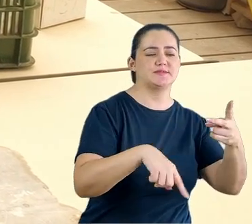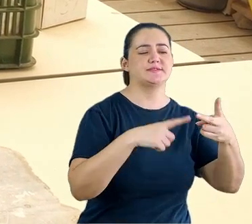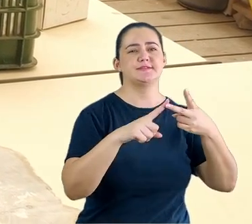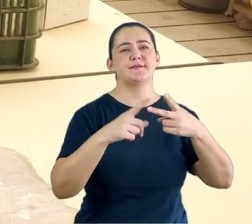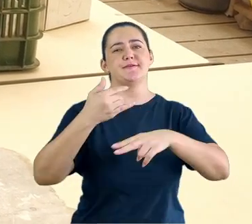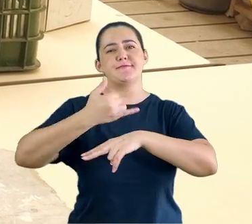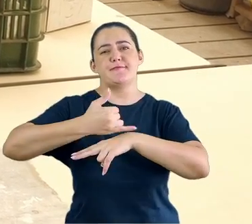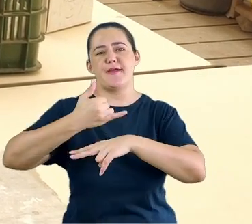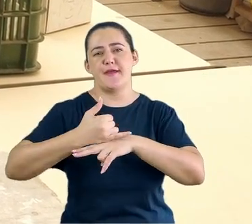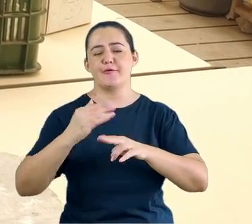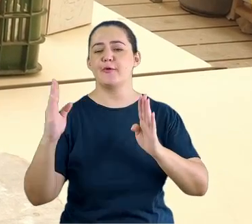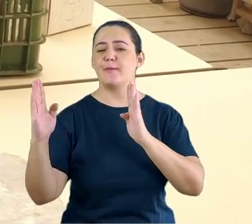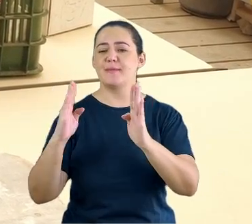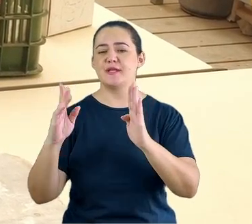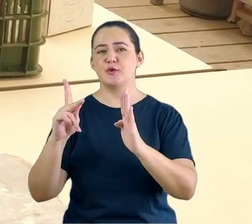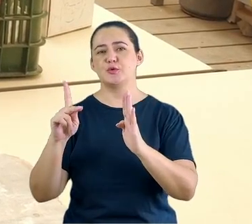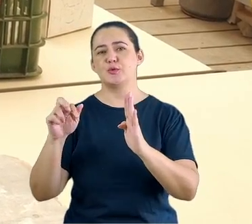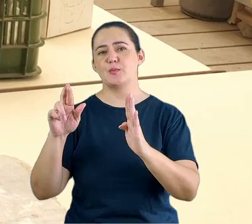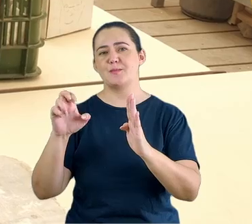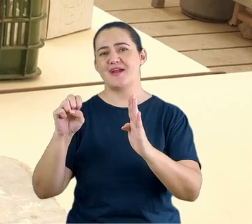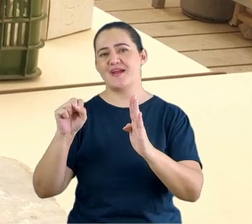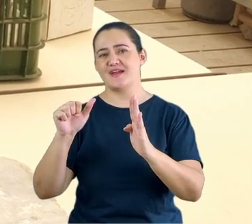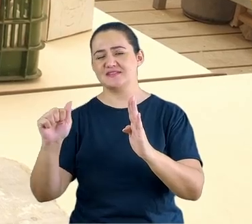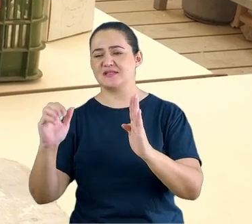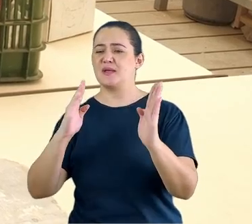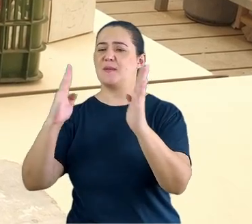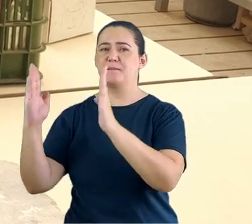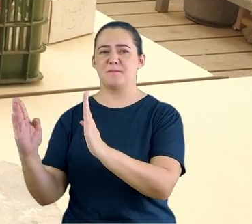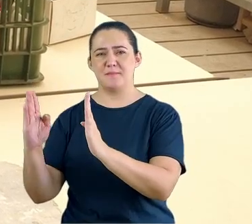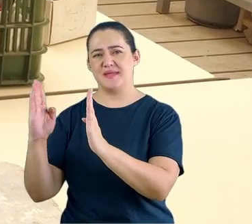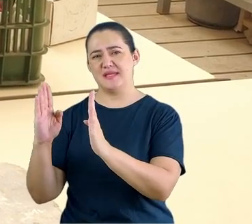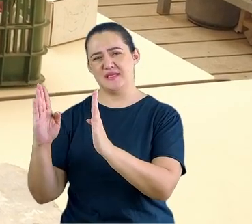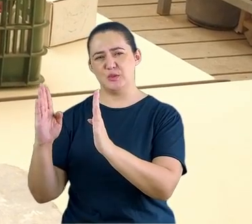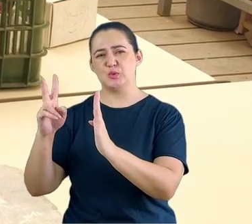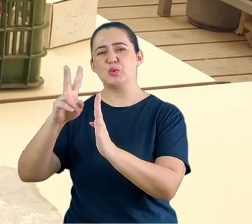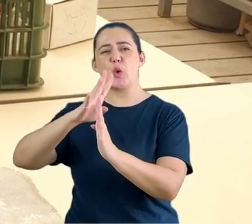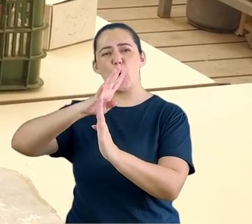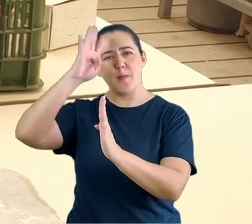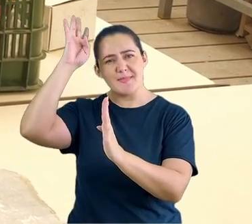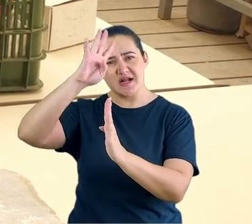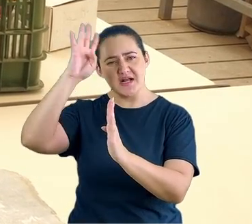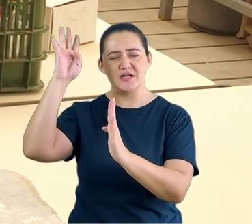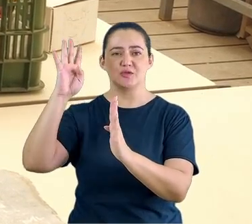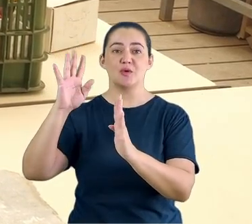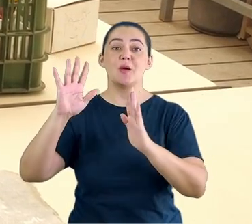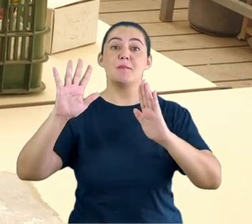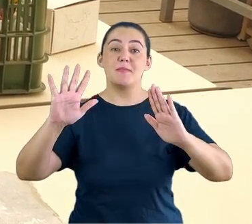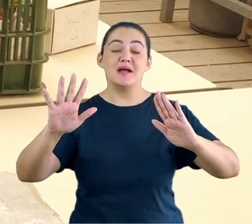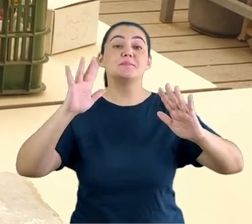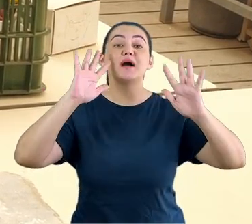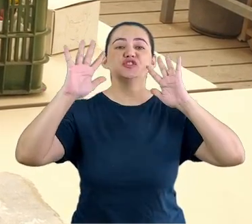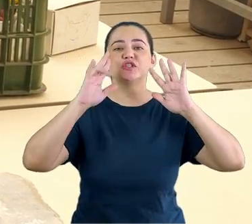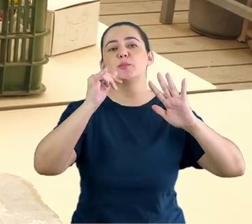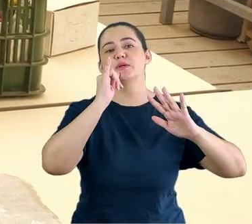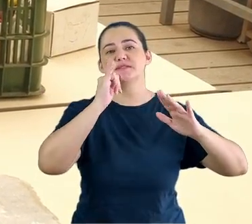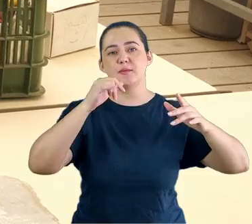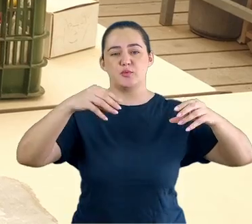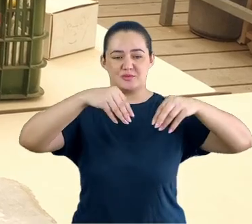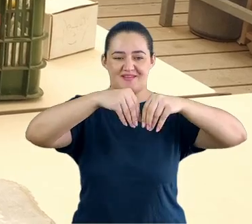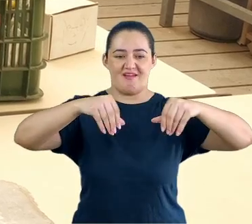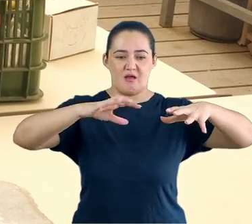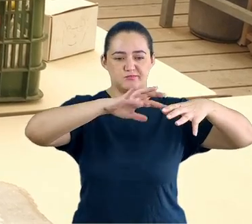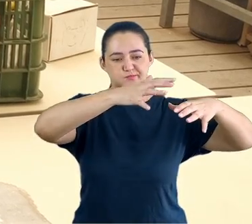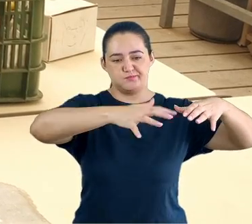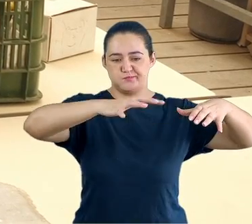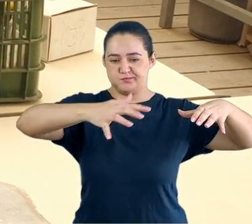do período persa, do período helenístico, do período romano ou do período bizantino. Porém, imagine que numa